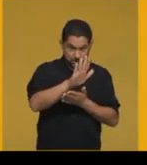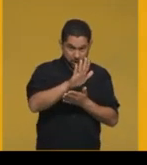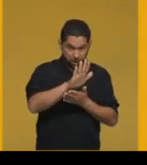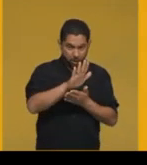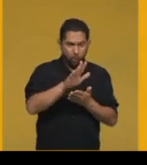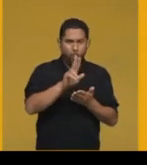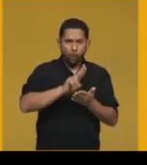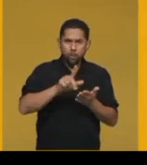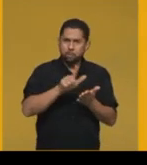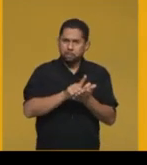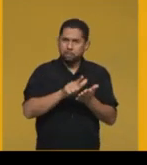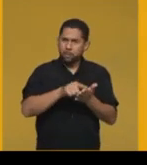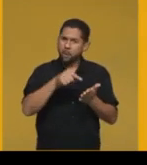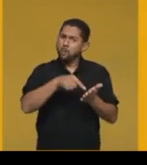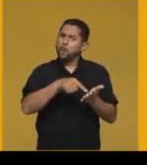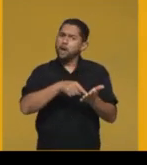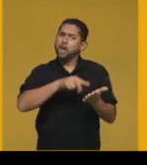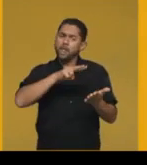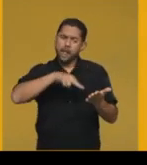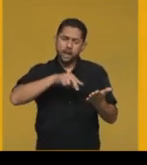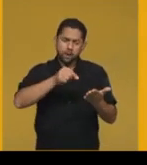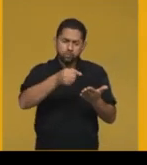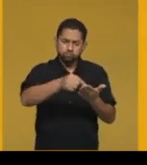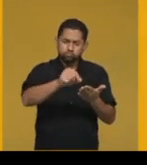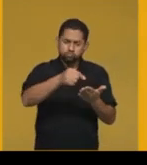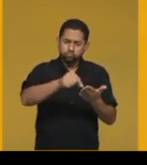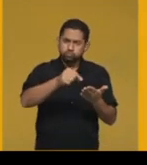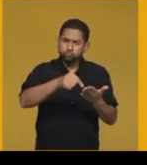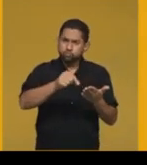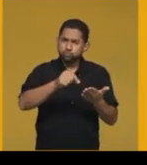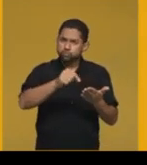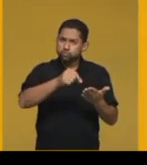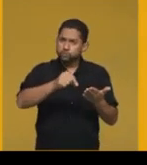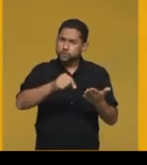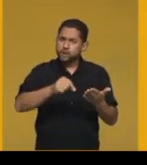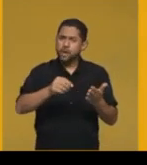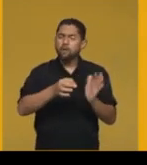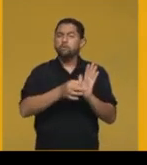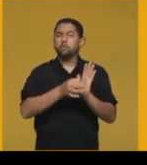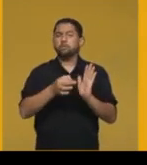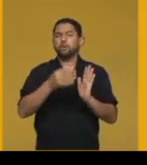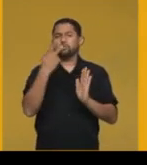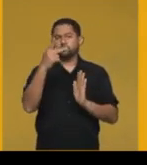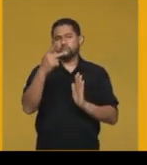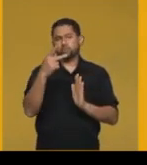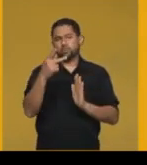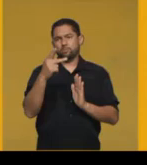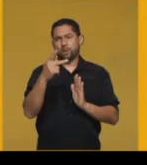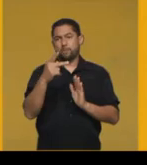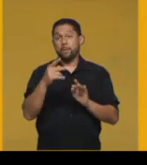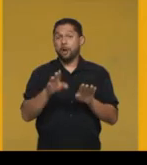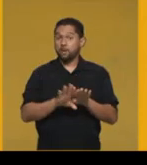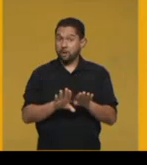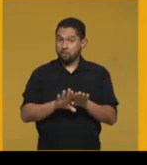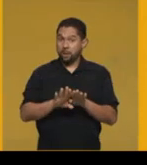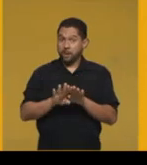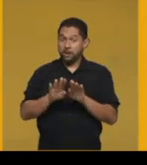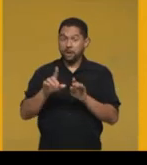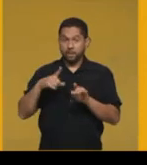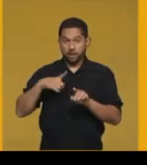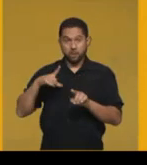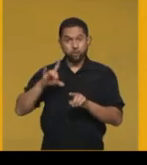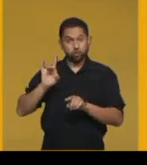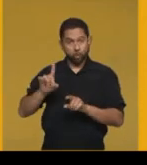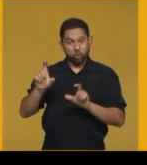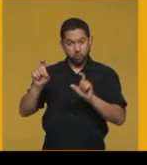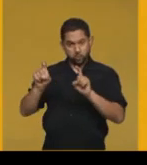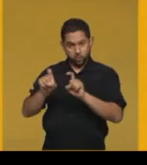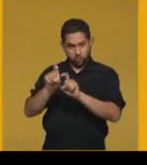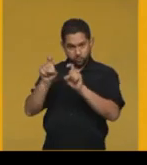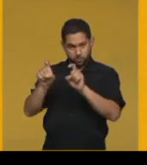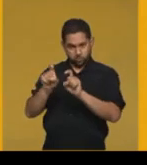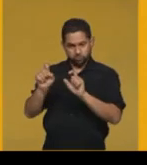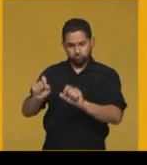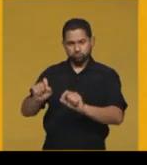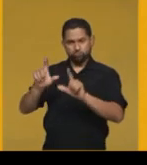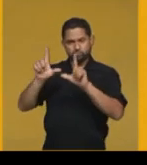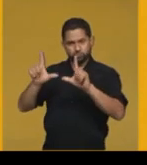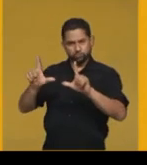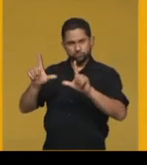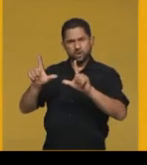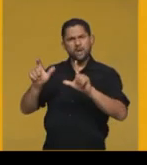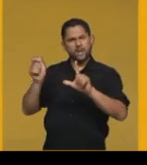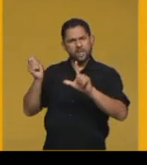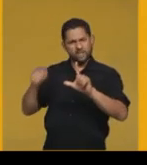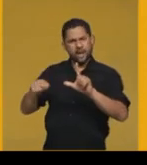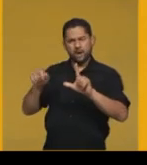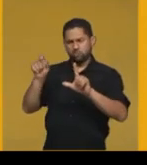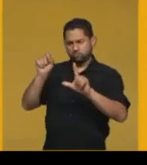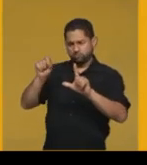está usando ali a versão digital, existem alguns programas e recursos que dá para você fazer anotações no próprio